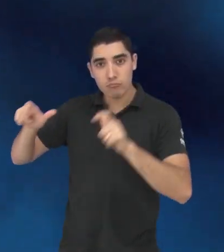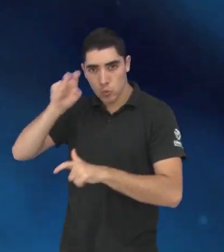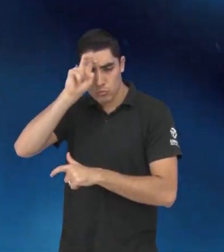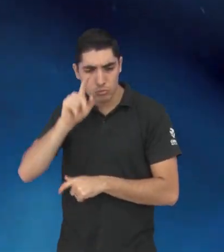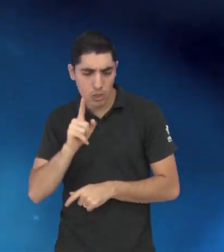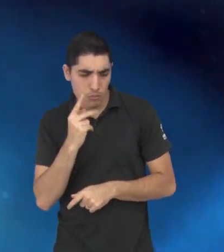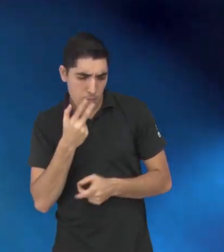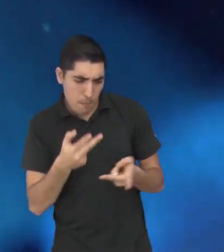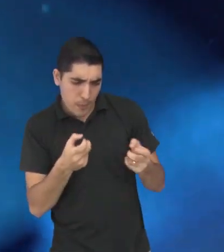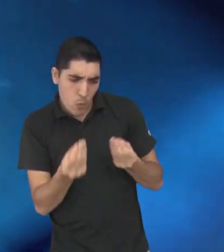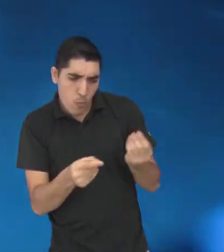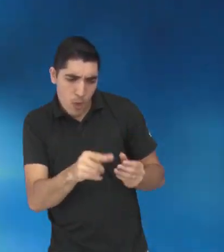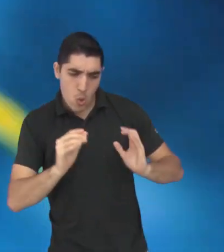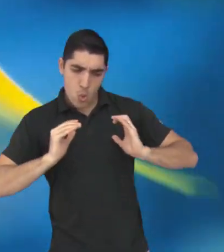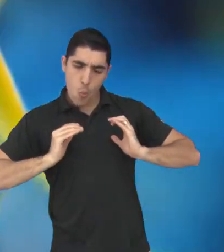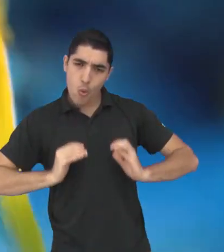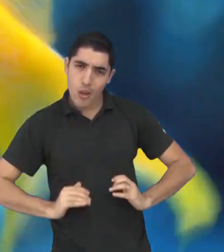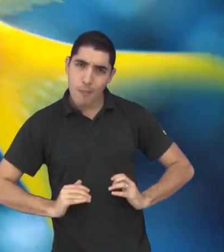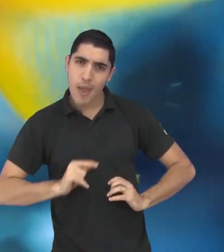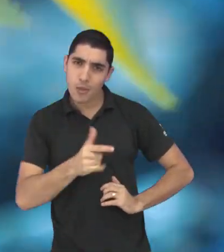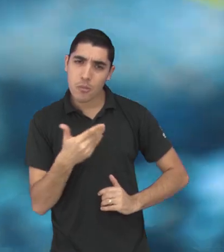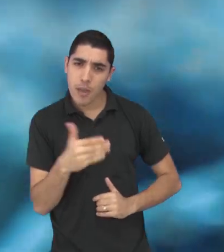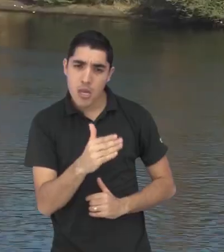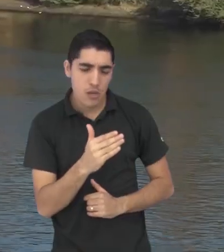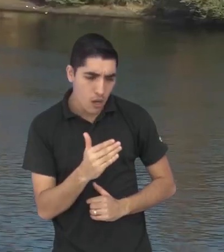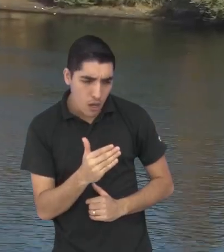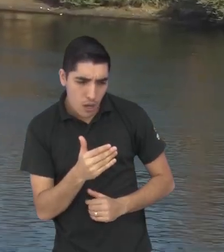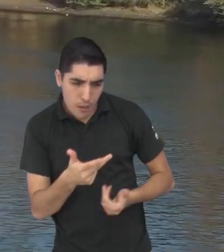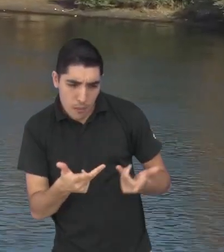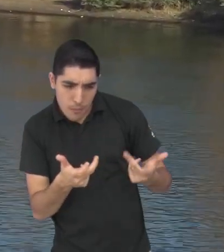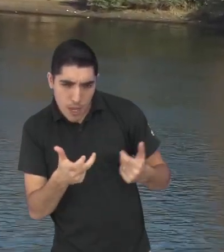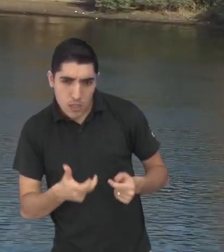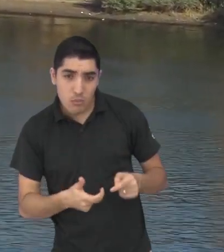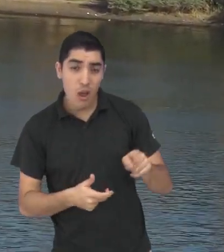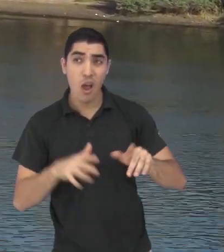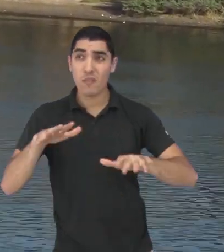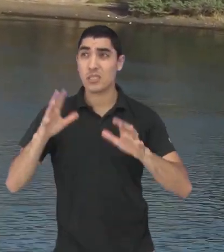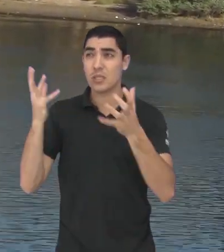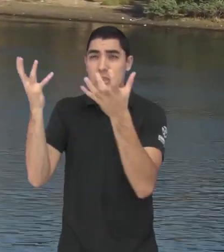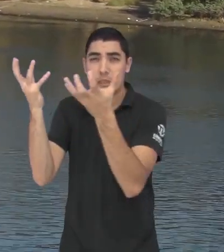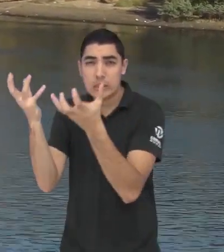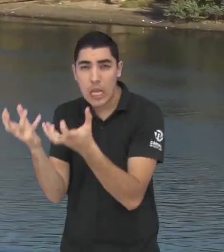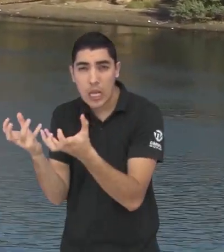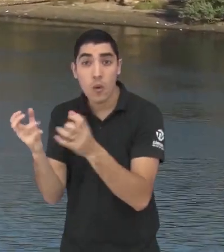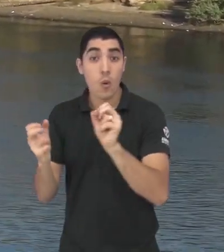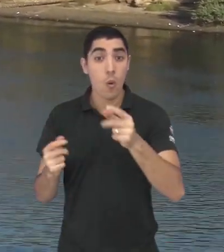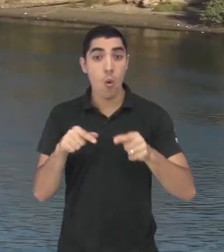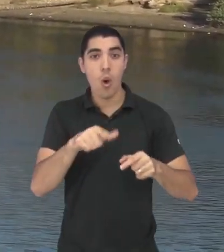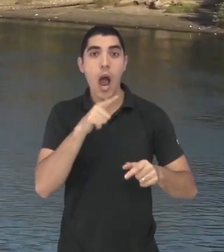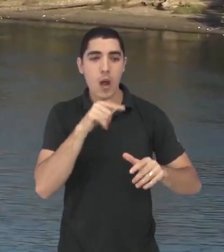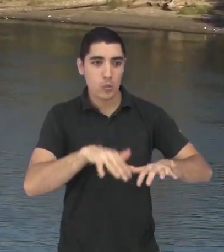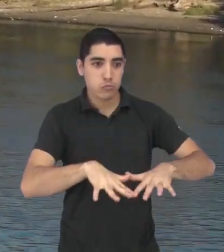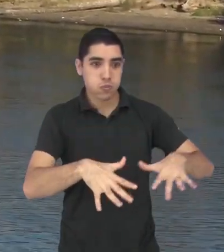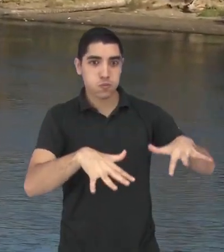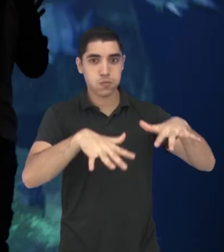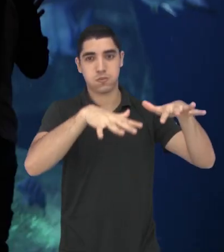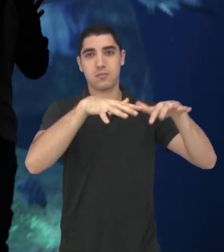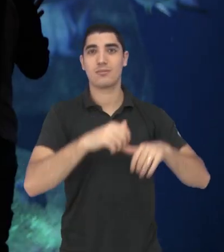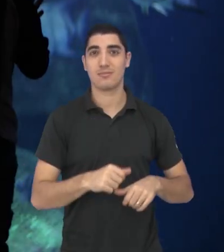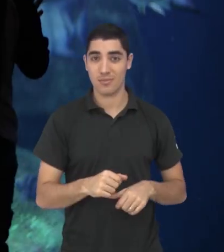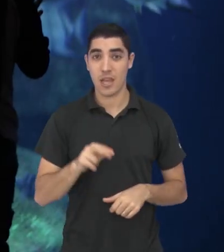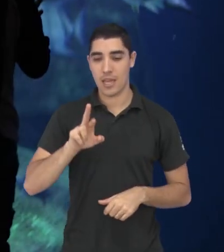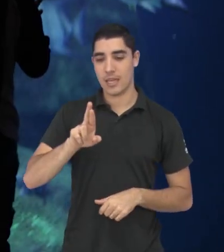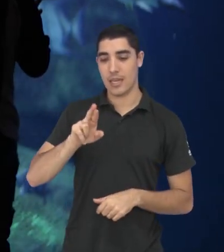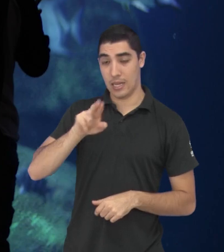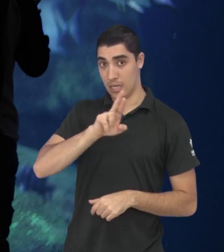podiam estudar o comportamento dos animais e assim prever períodos de seca ou de cheia do rio Nilo. Algum